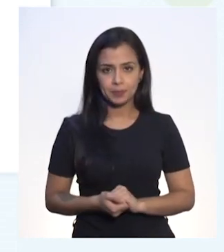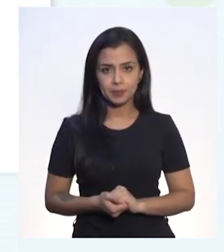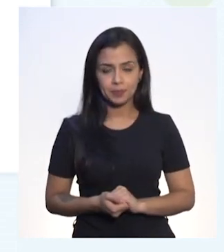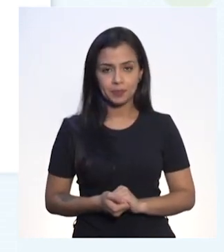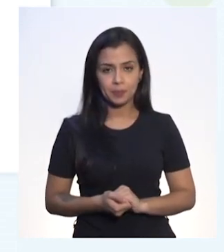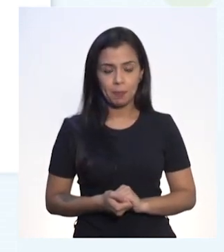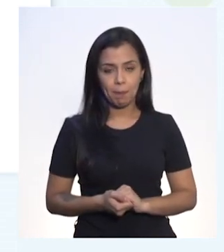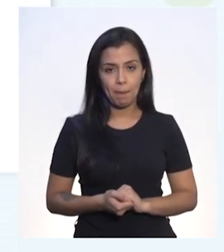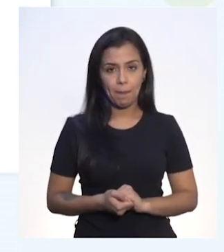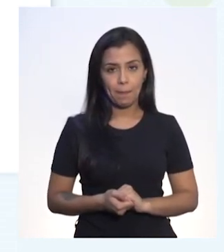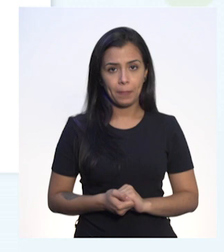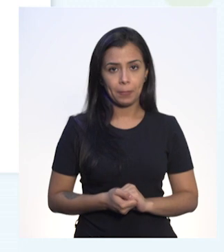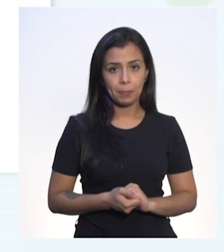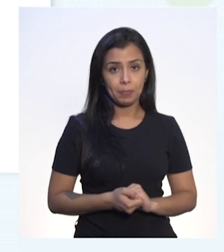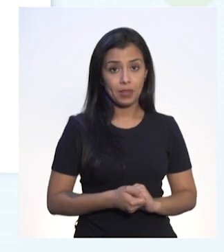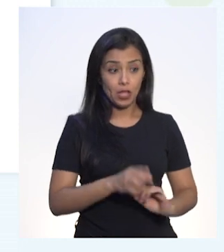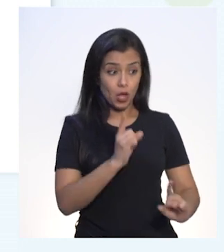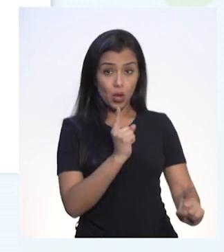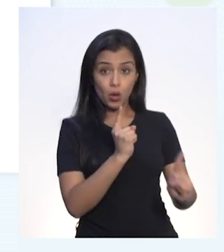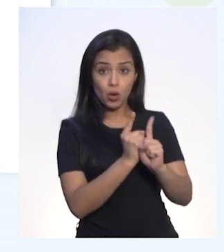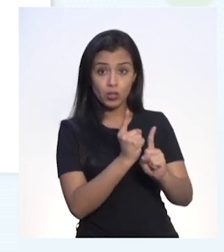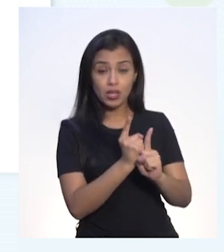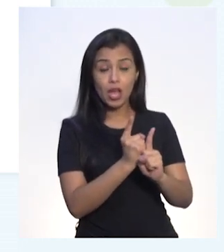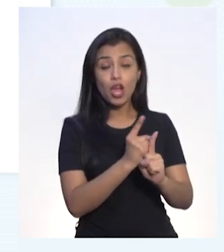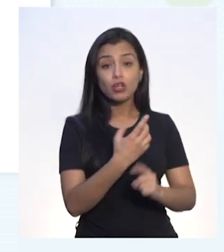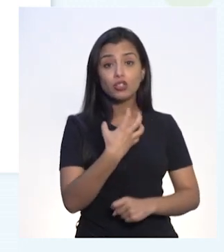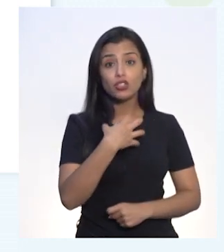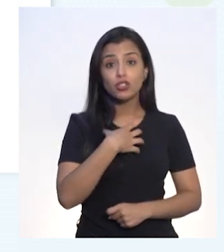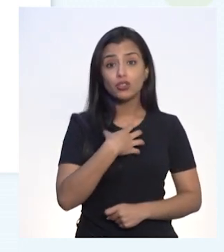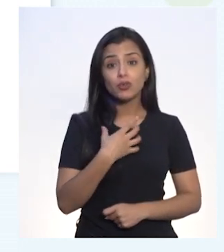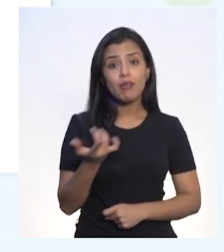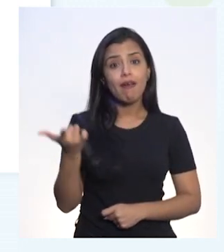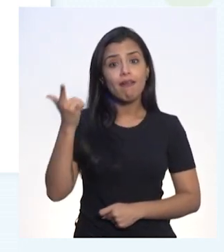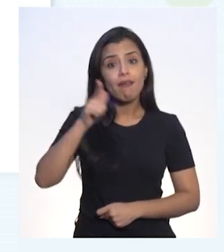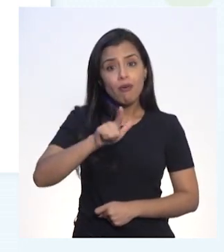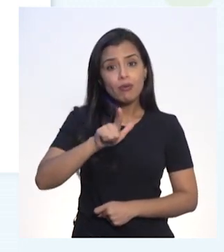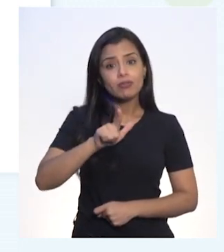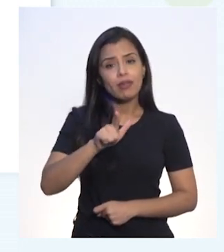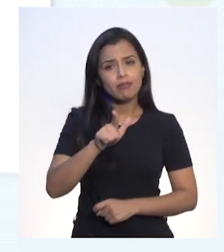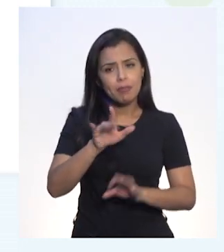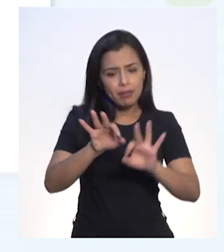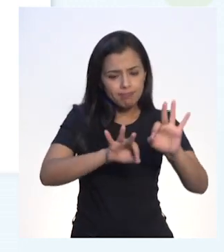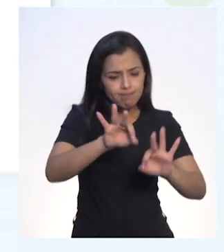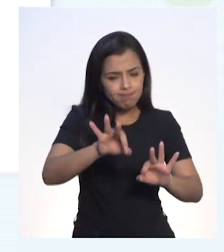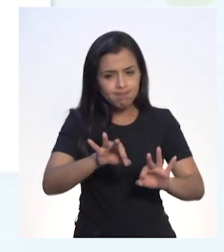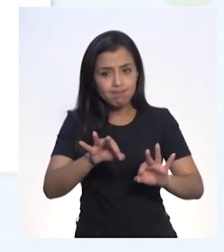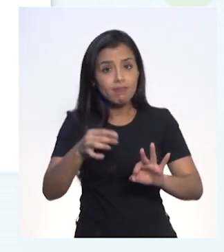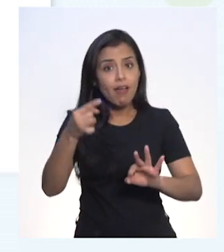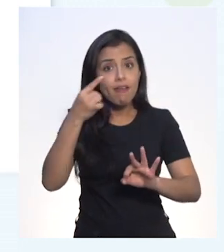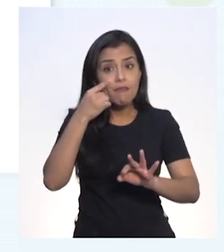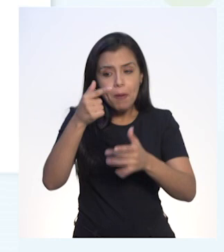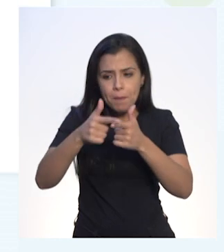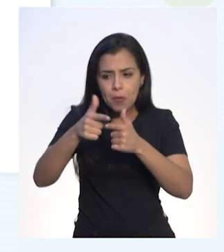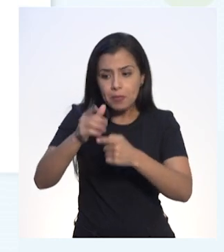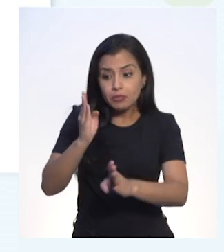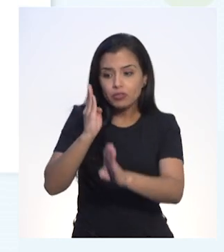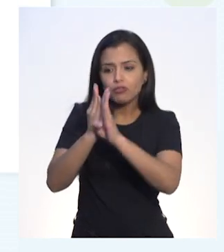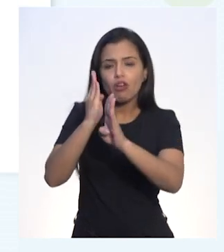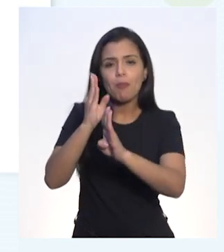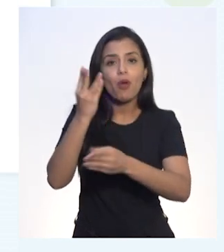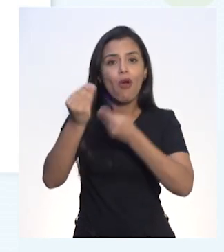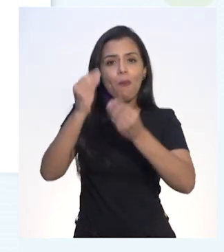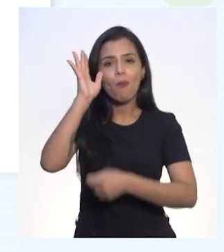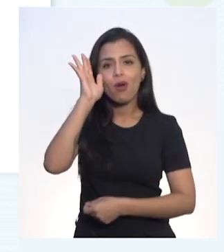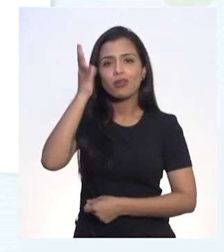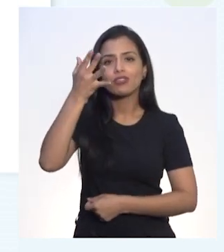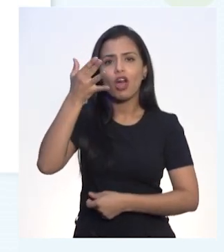essas interdependências nos ajuda a chegar às causas raízes dos problemas e criar soluções de longo prazo.